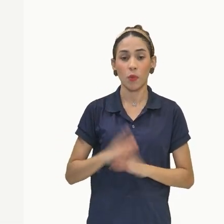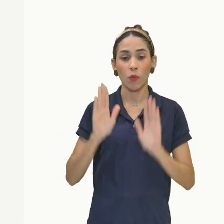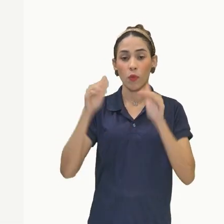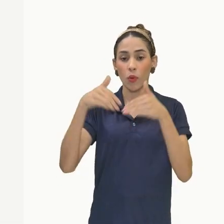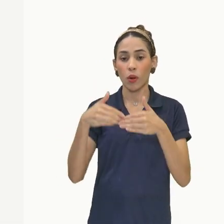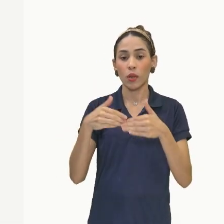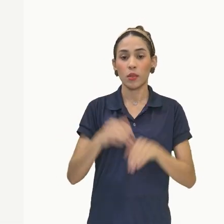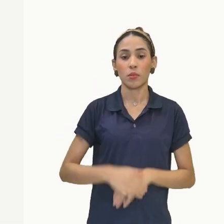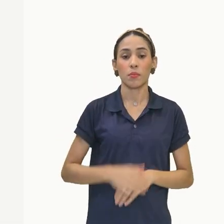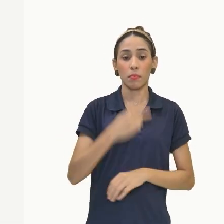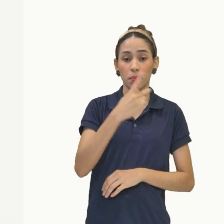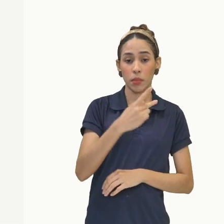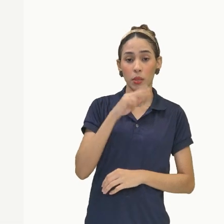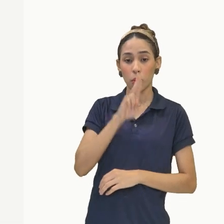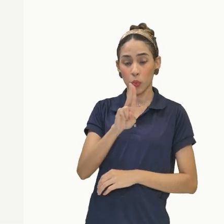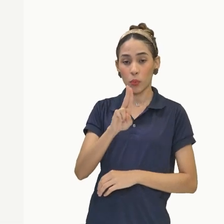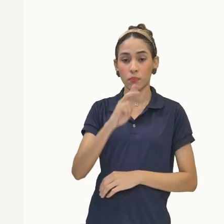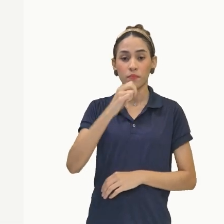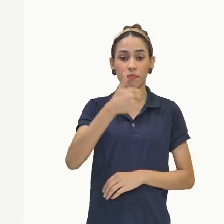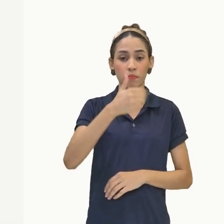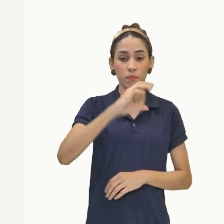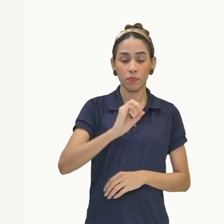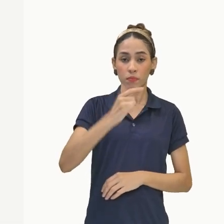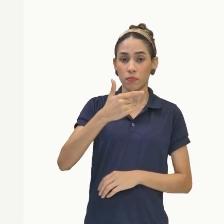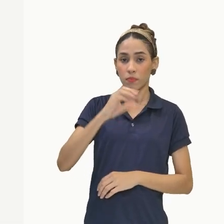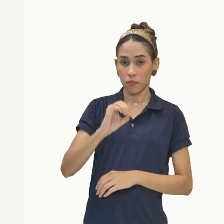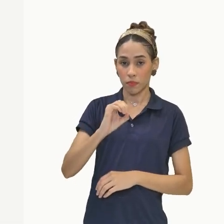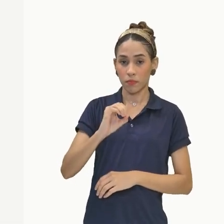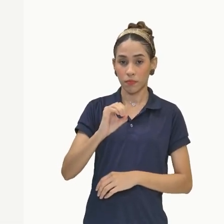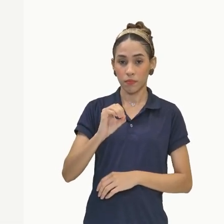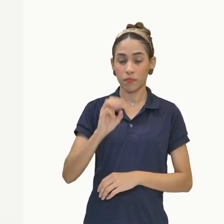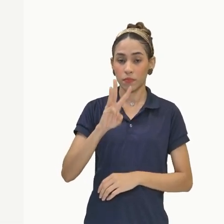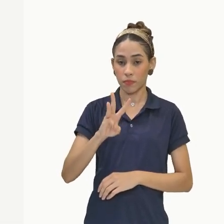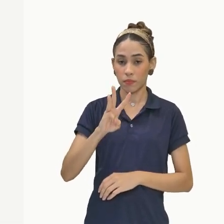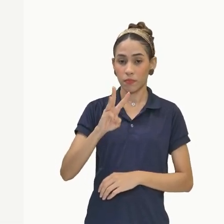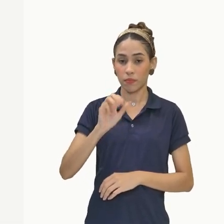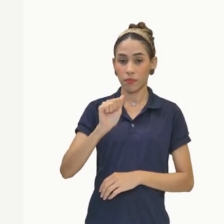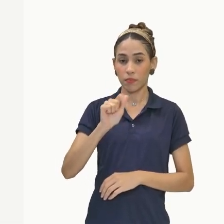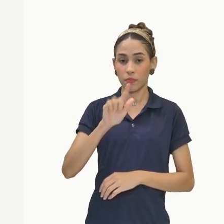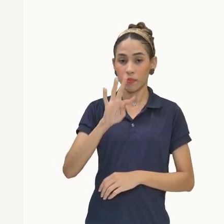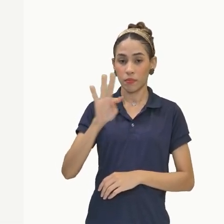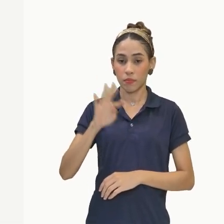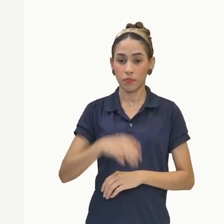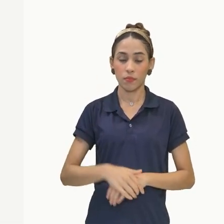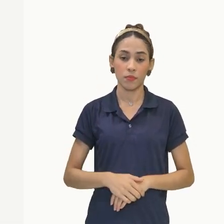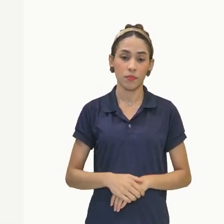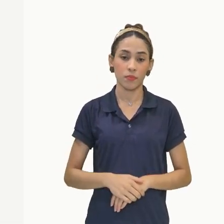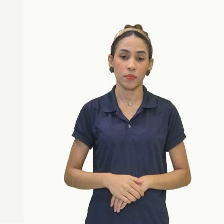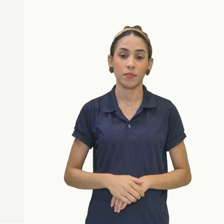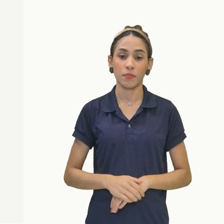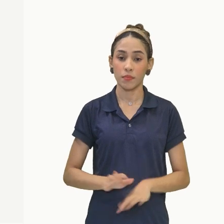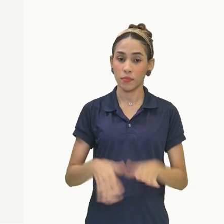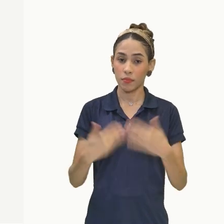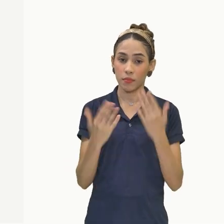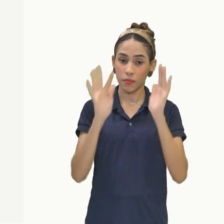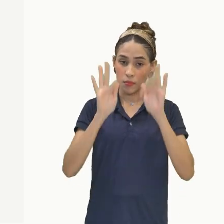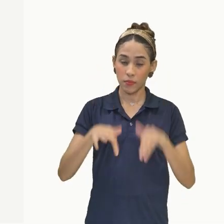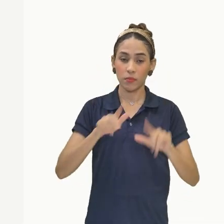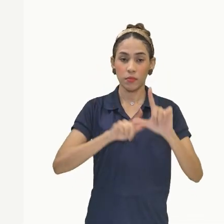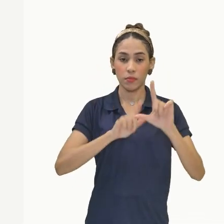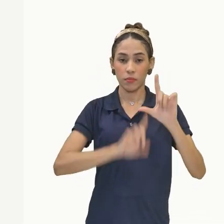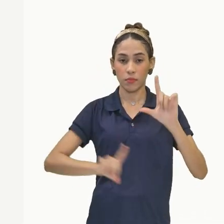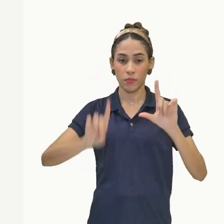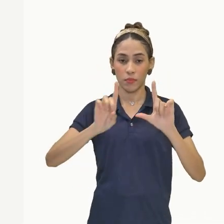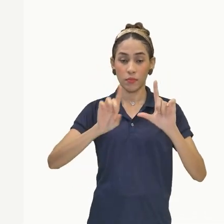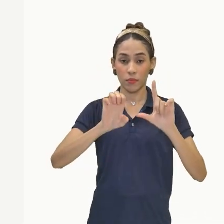realmente ele transforma como útil é 1020 watts. Agora, finalmente, o nosso item